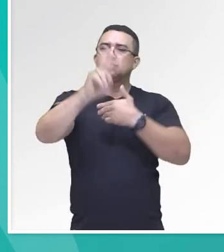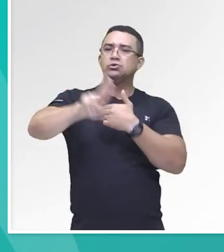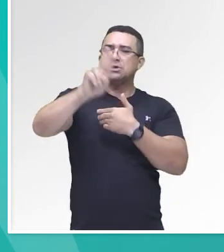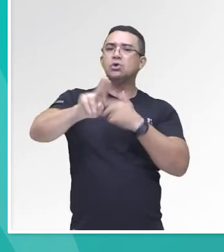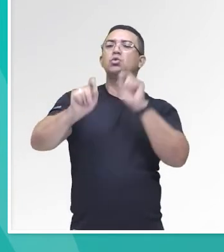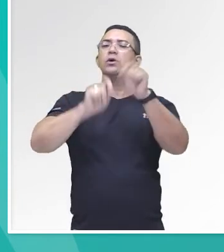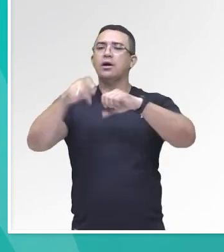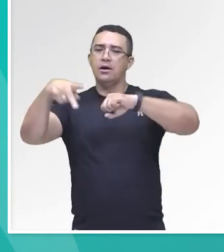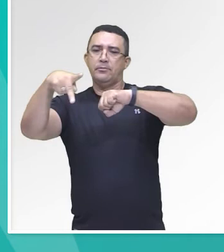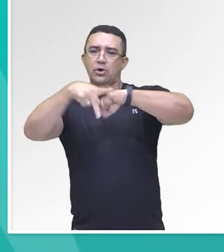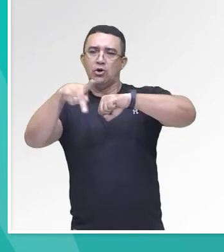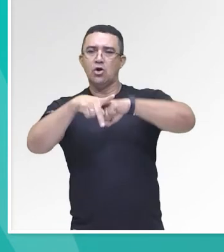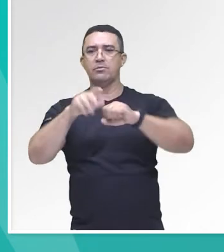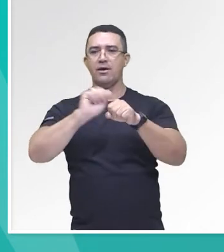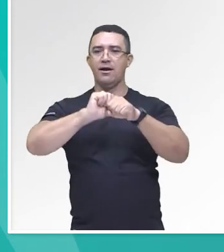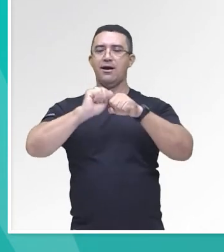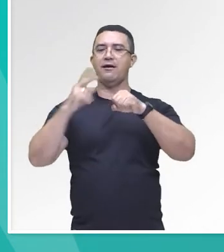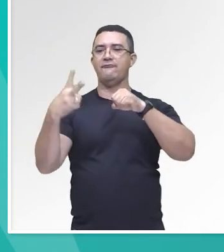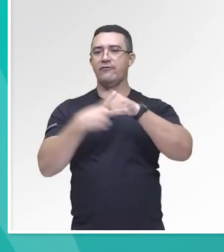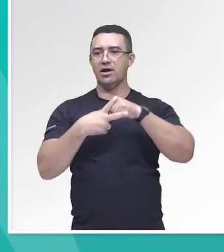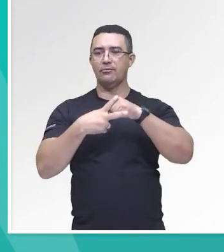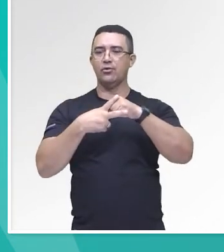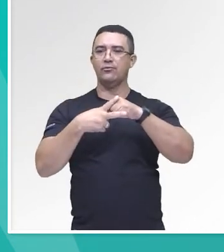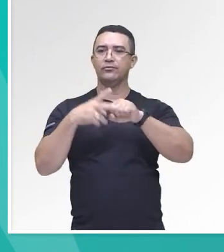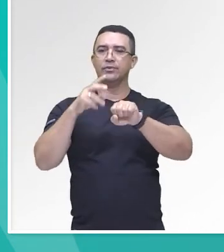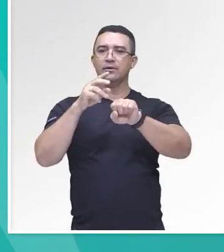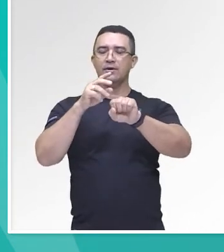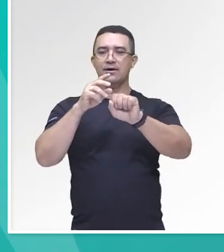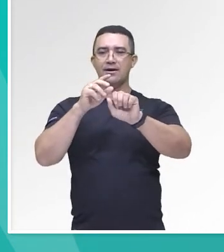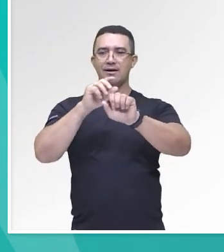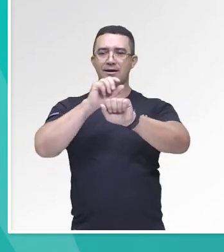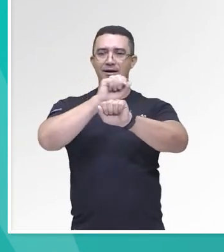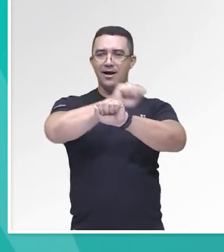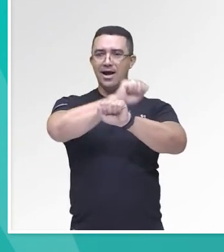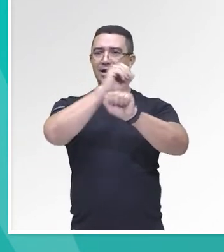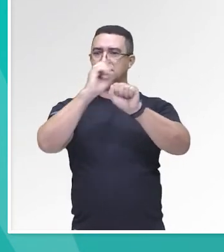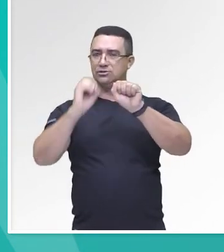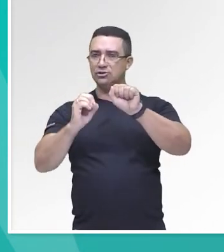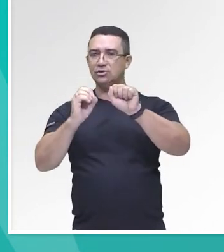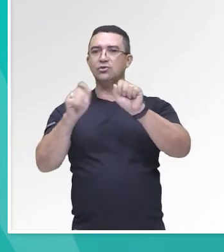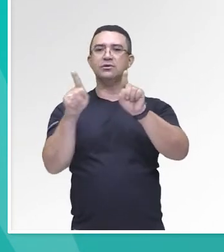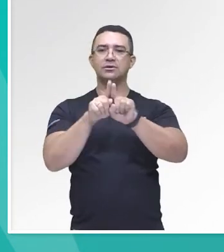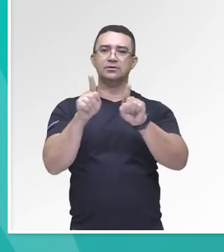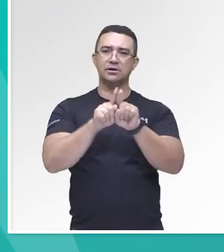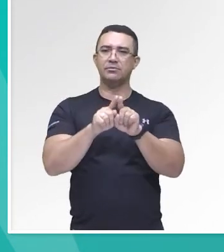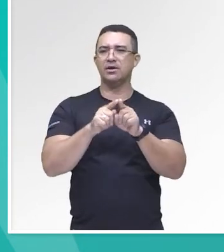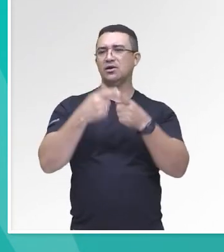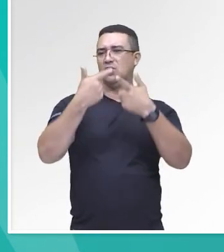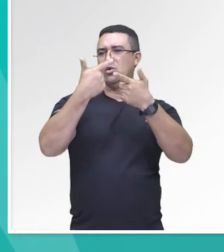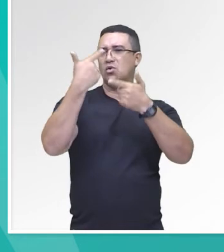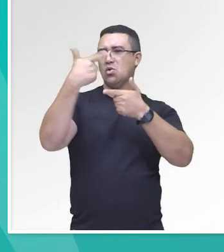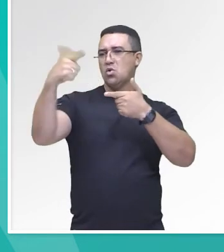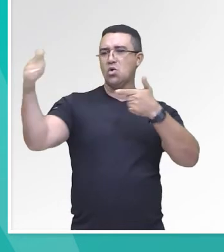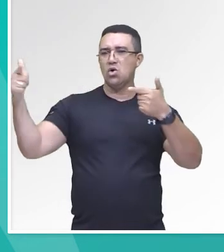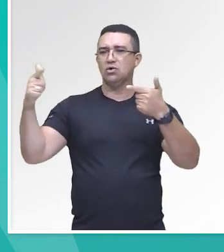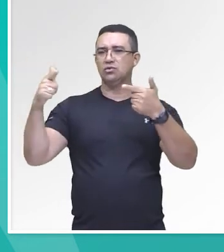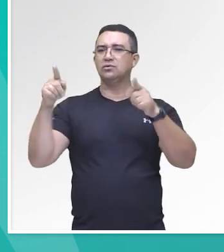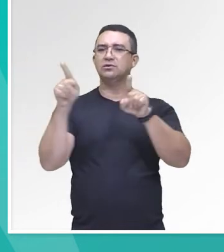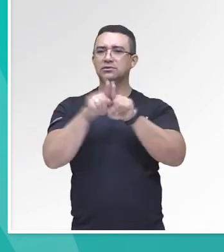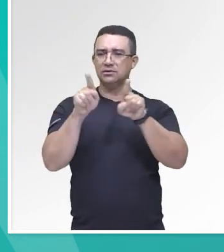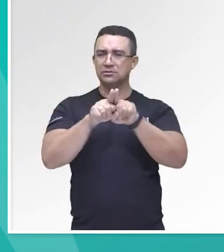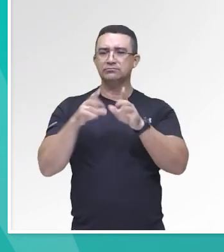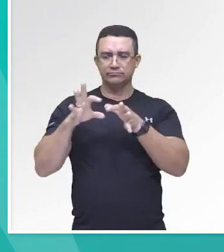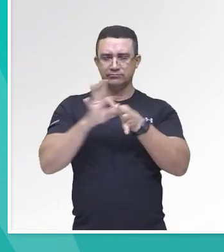pronomes, advérbios, artigos ou vocábulos de base lexical, estabelecendo relações de sinonímia,